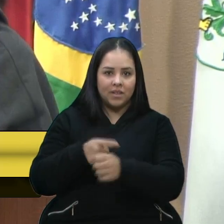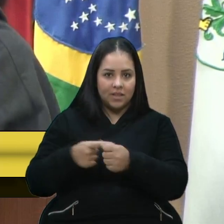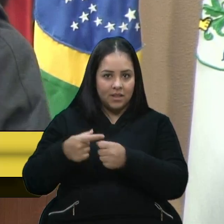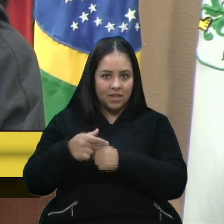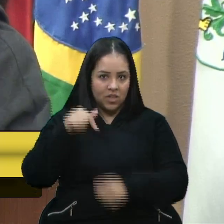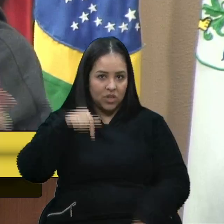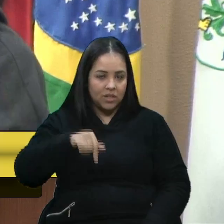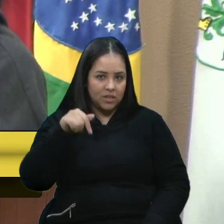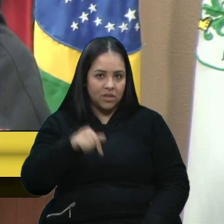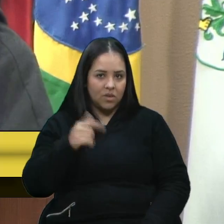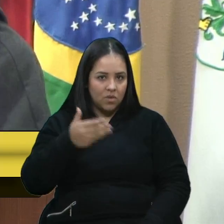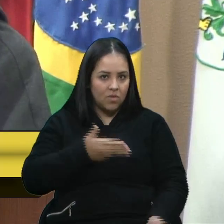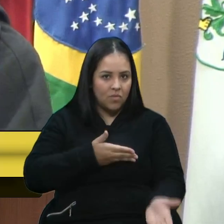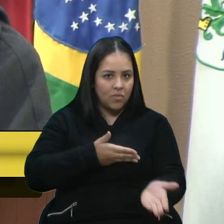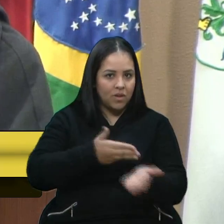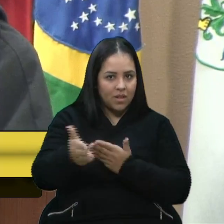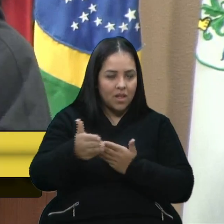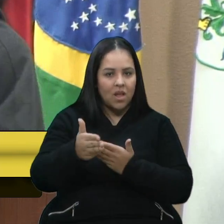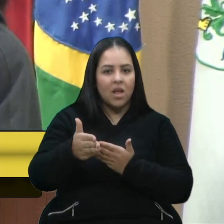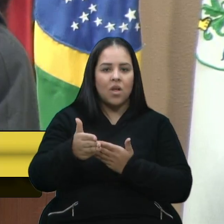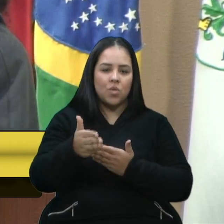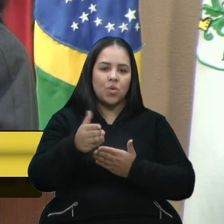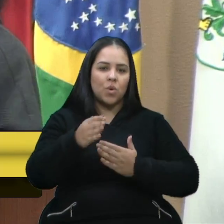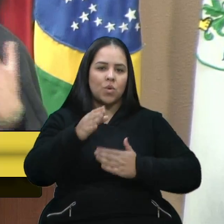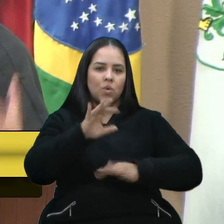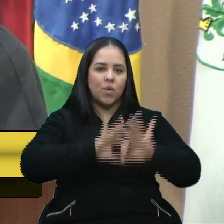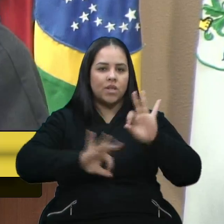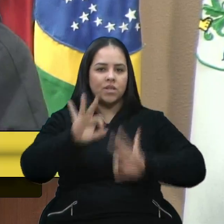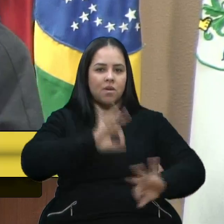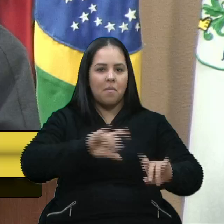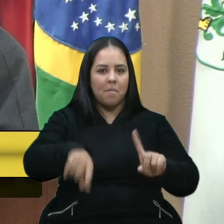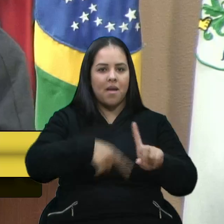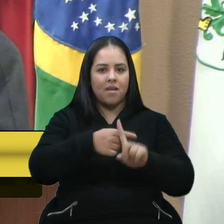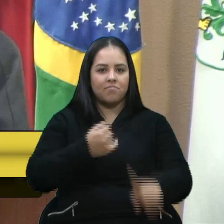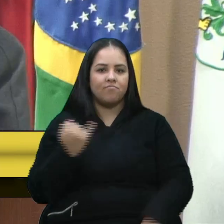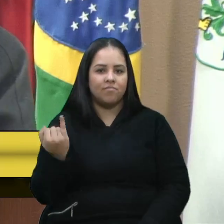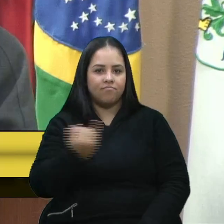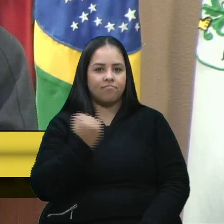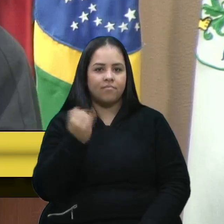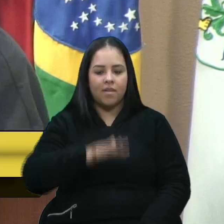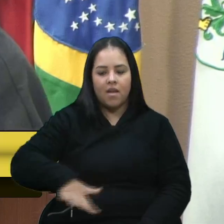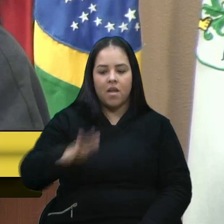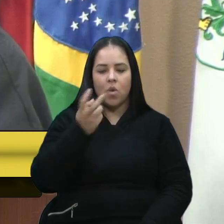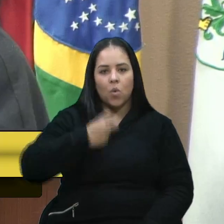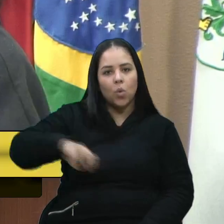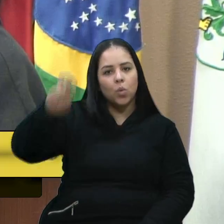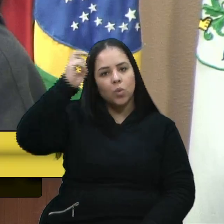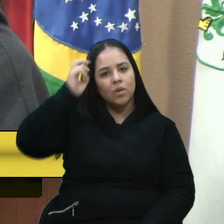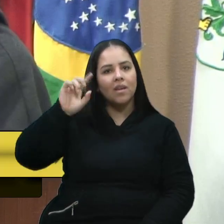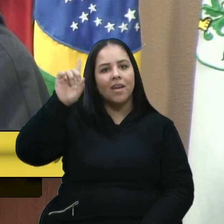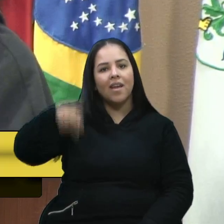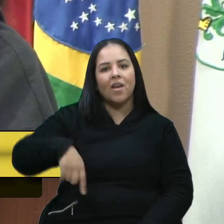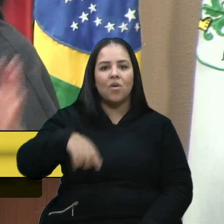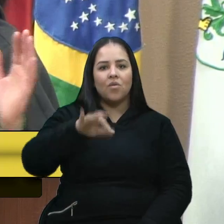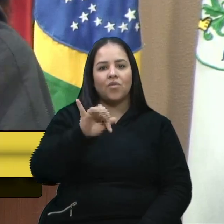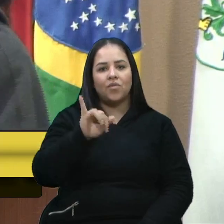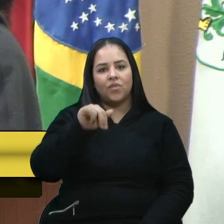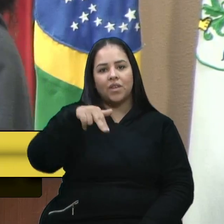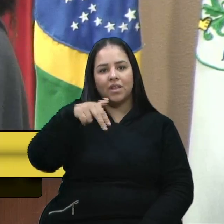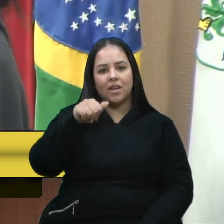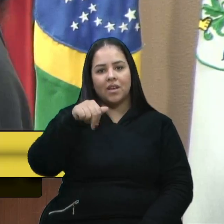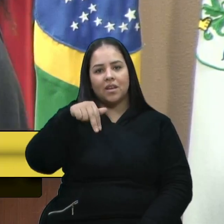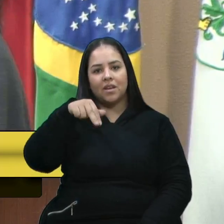entra num dos processos mais importantes para a área da cultura, que é o Financiarte, que